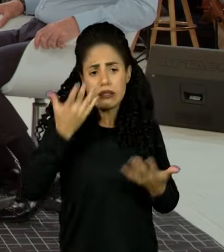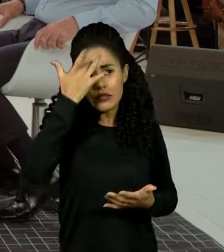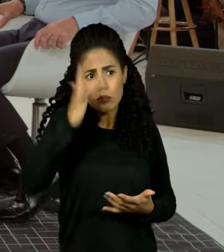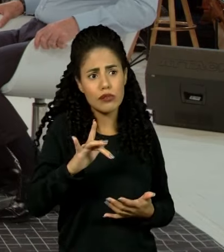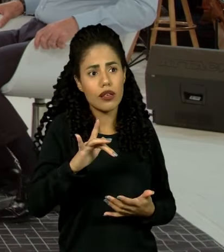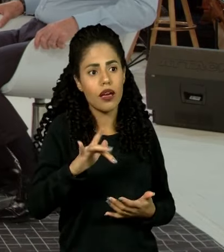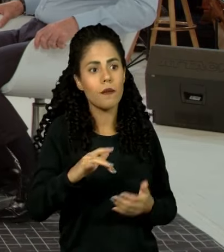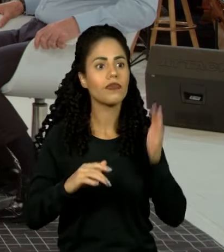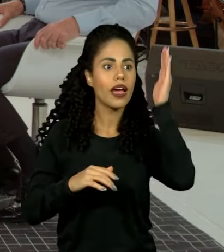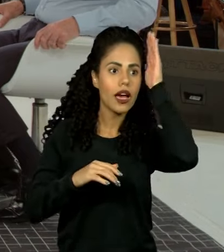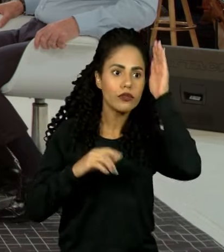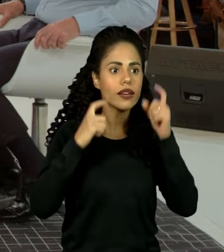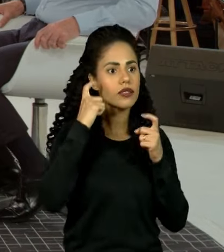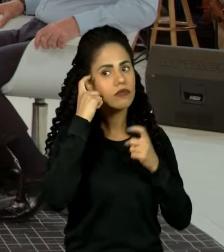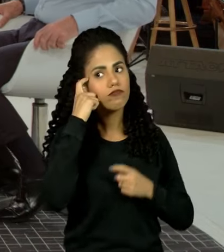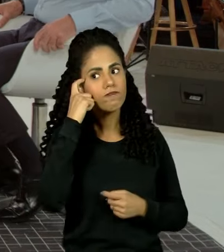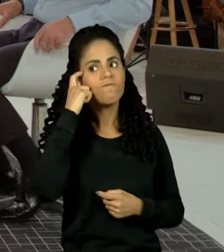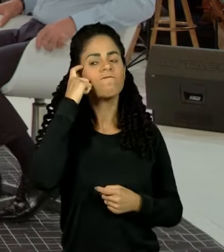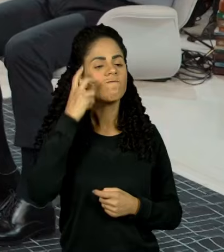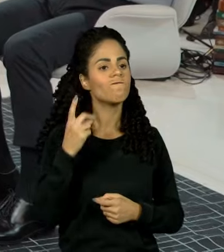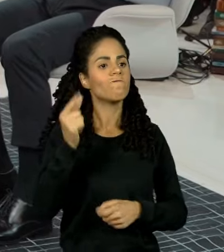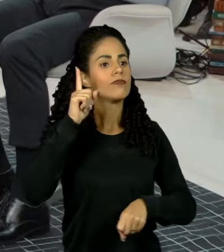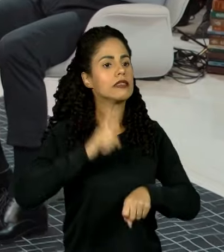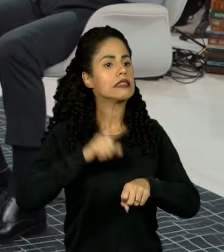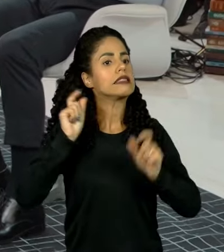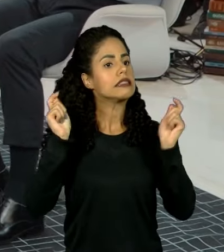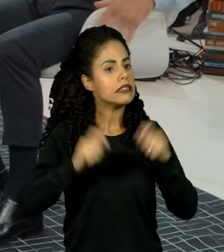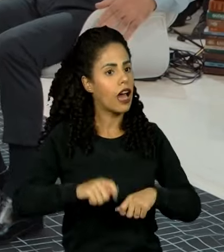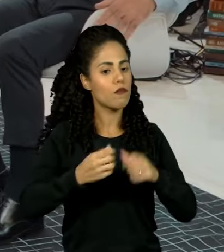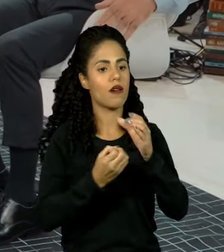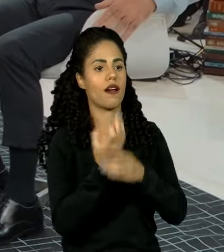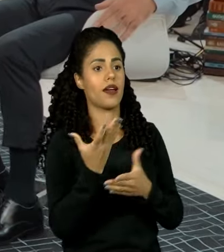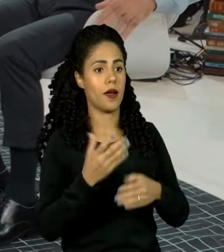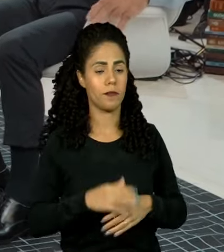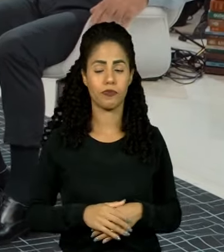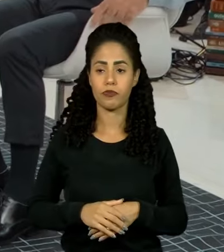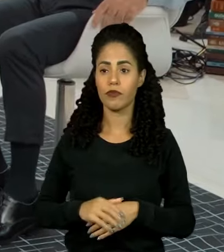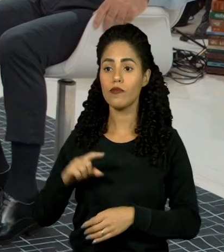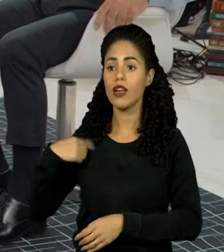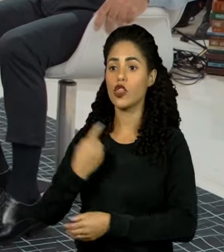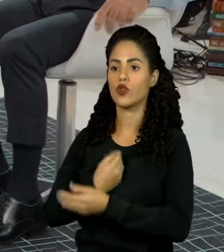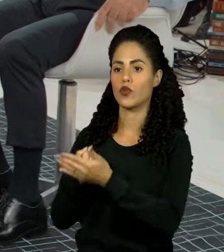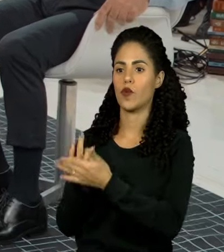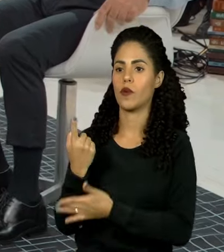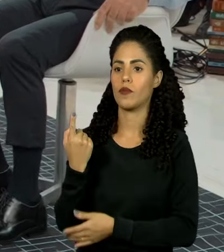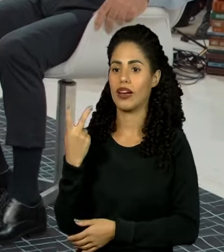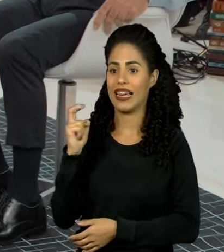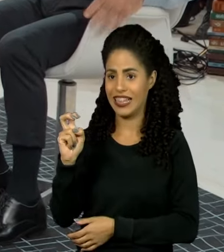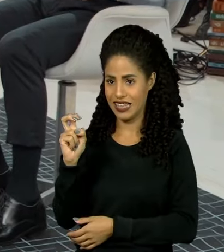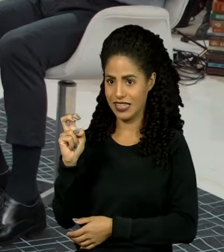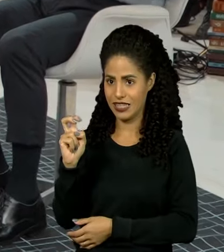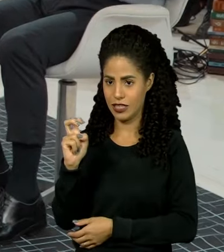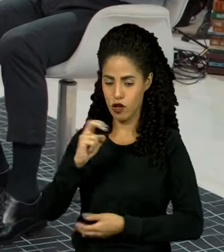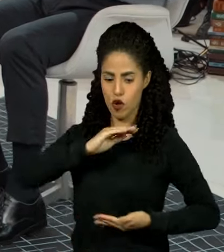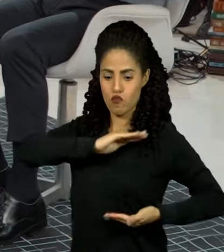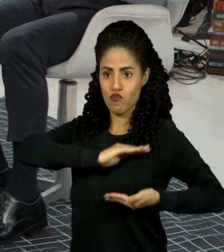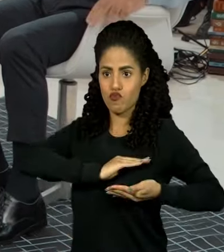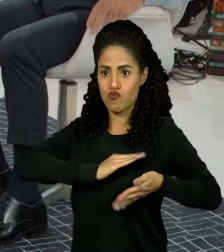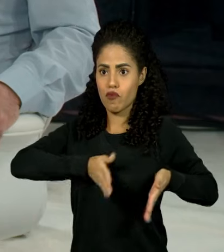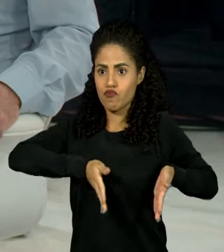repente o Sesc se preocupa com isso também né queir É nós compramos 15 mamógrafos de última